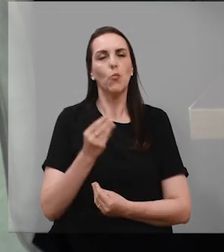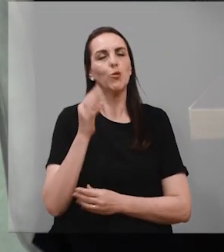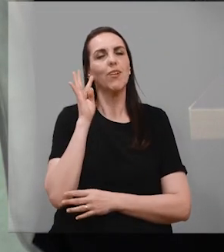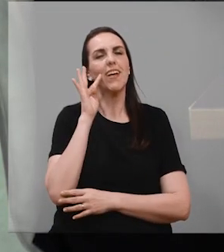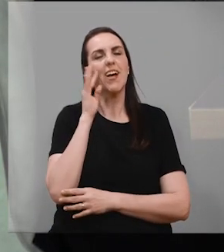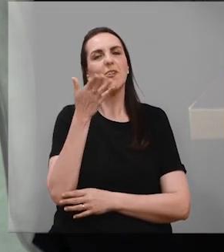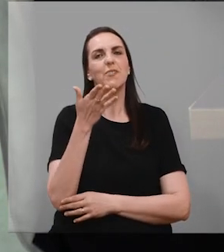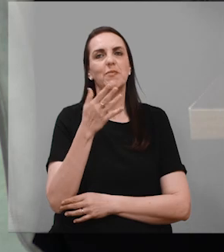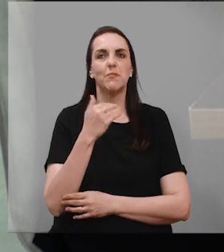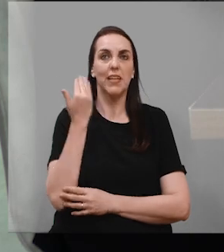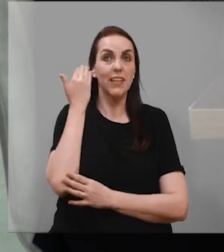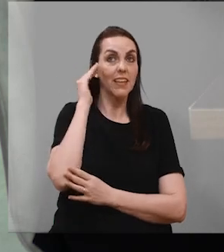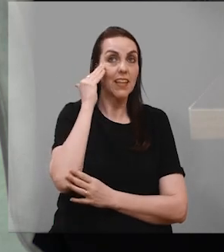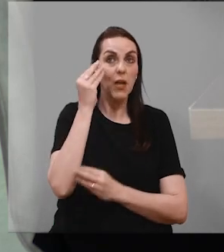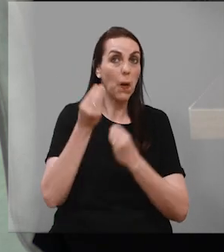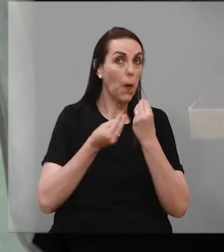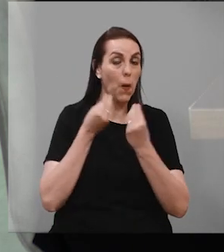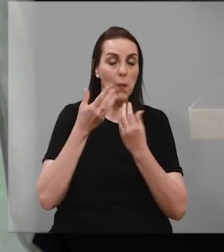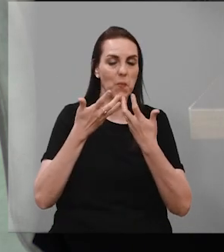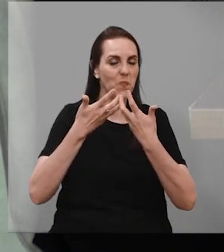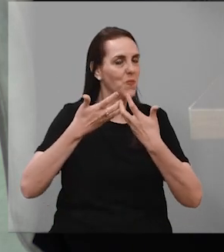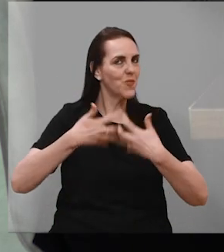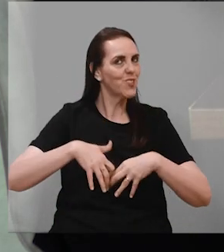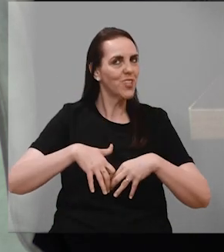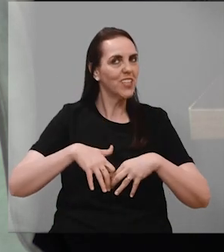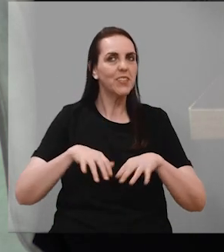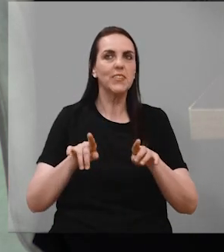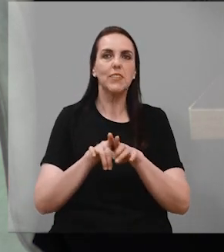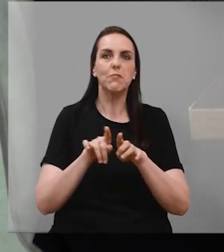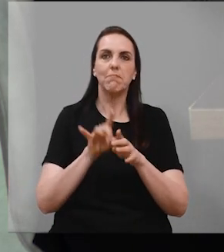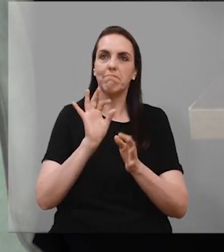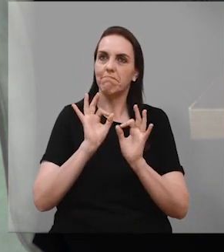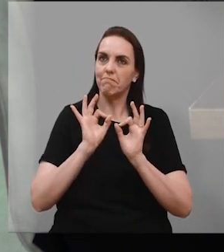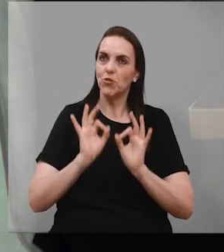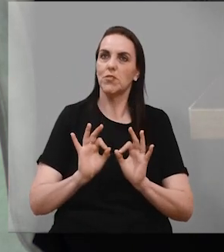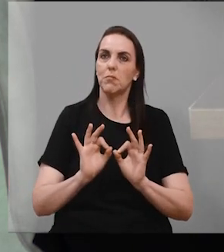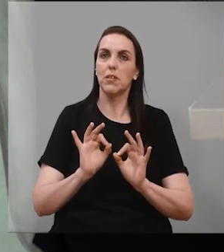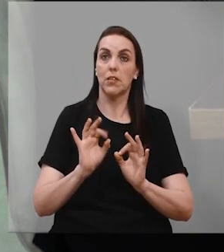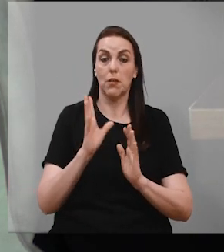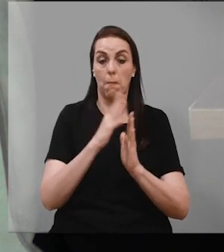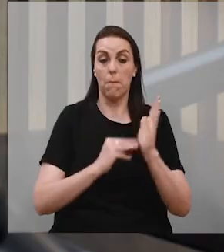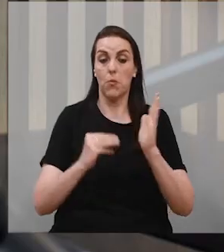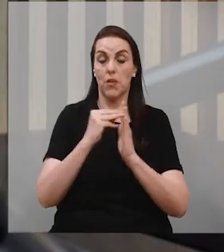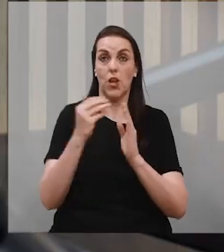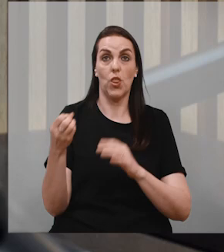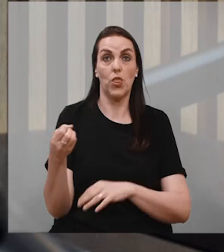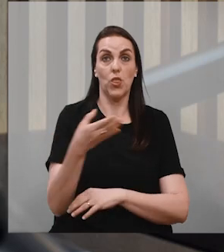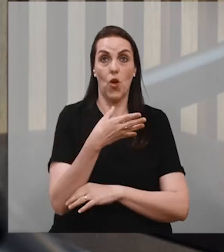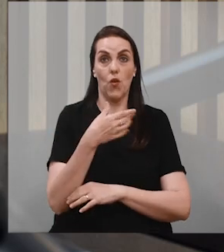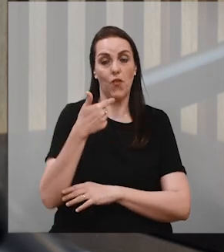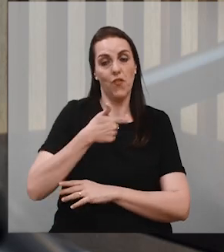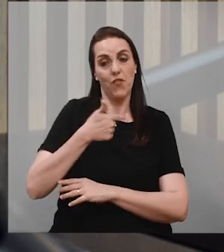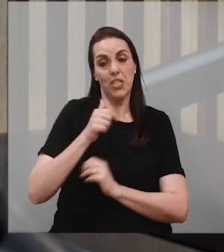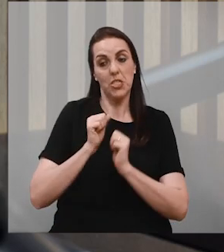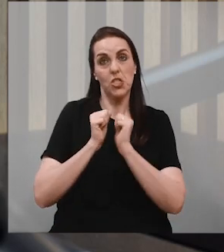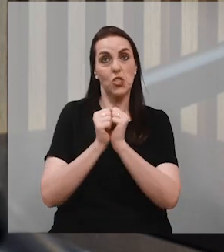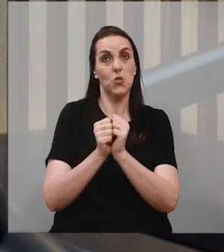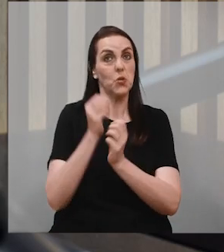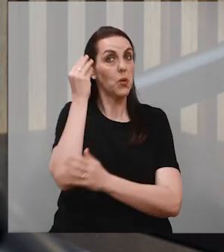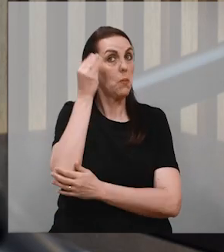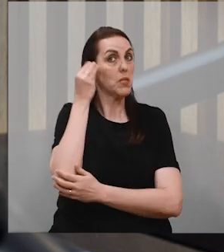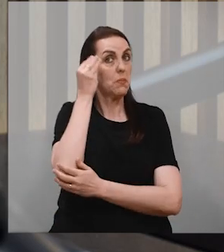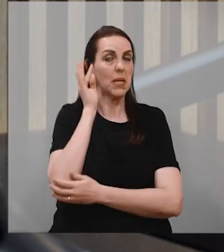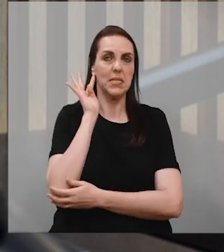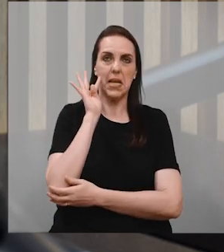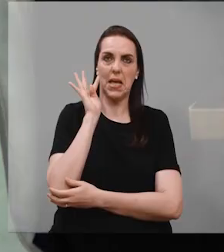Foi muito legal, assim, para entender como funciona. E também, justamente por ter esse novo modelo, né? Com os vices juntos, assim. Então, foi uma experiência bem